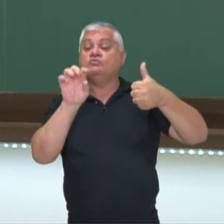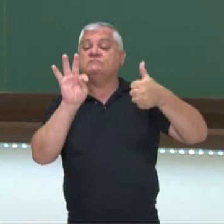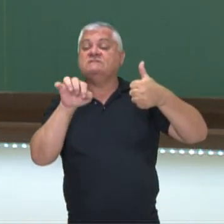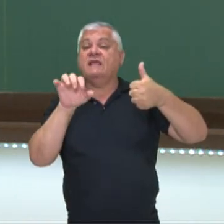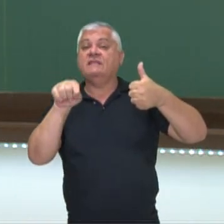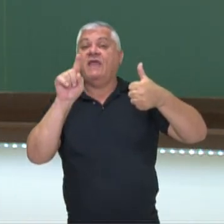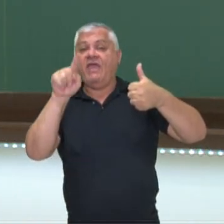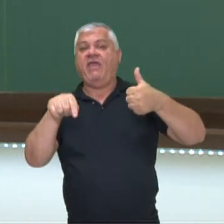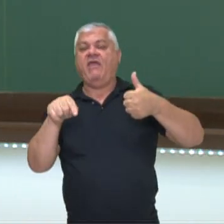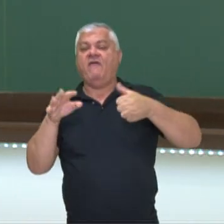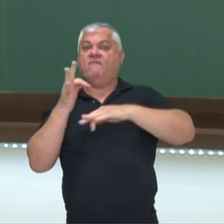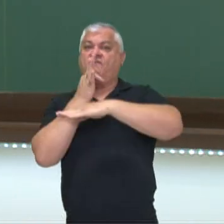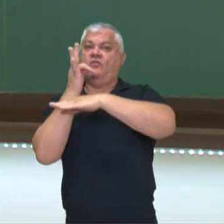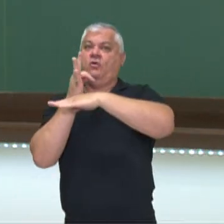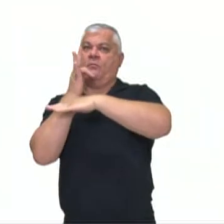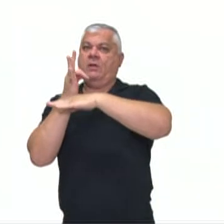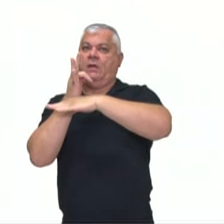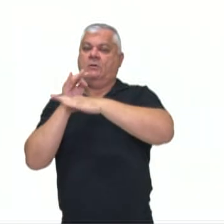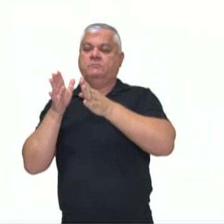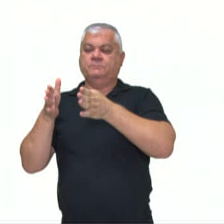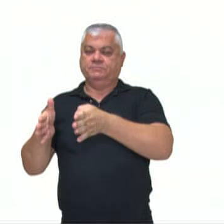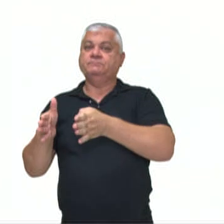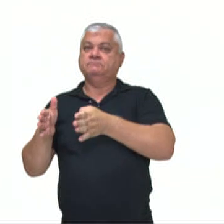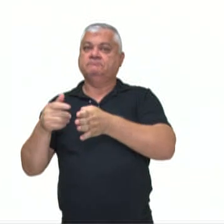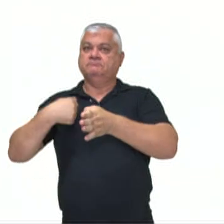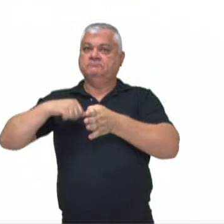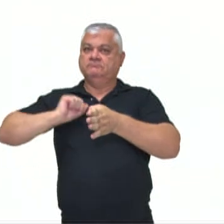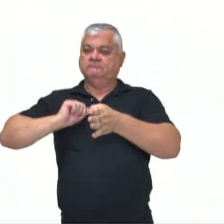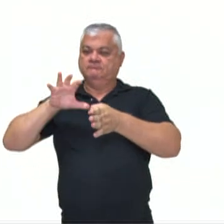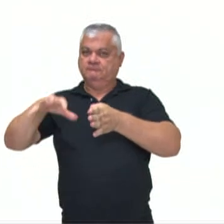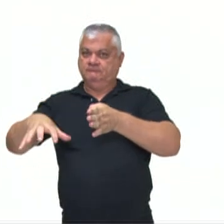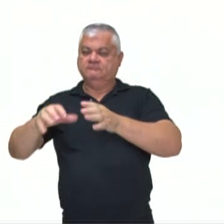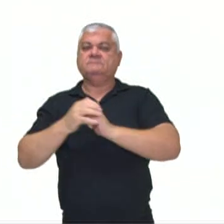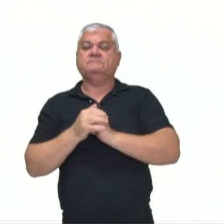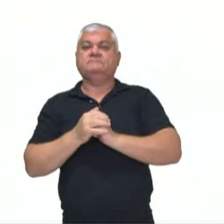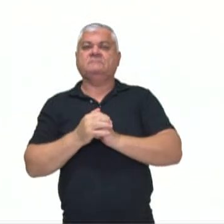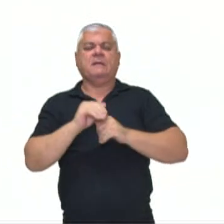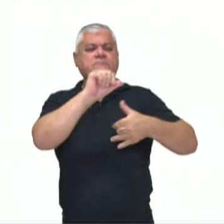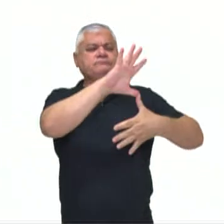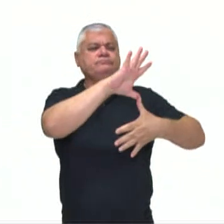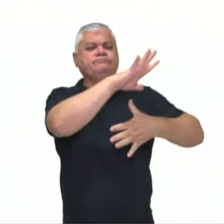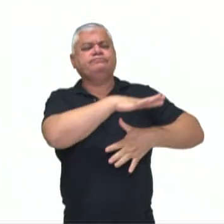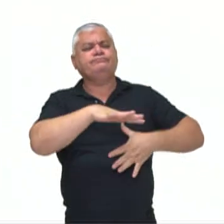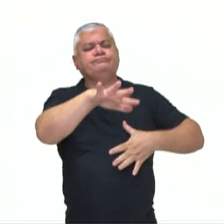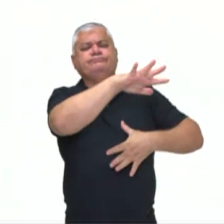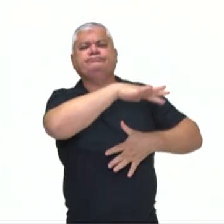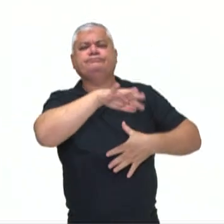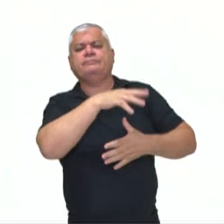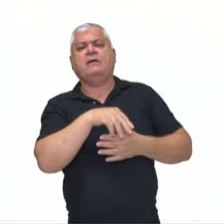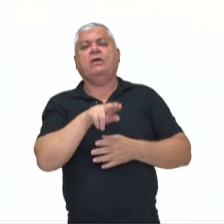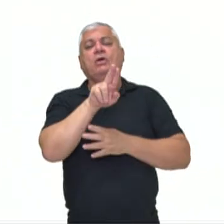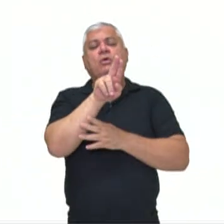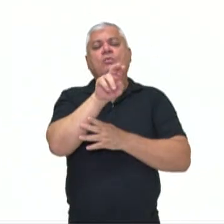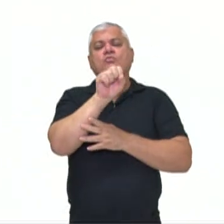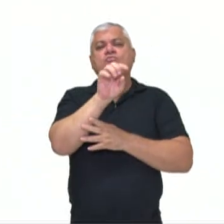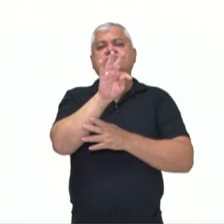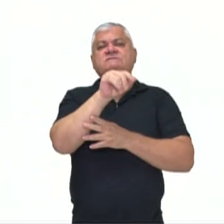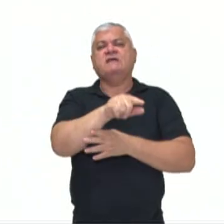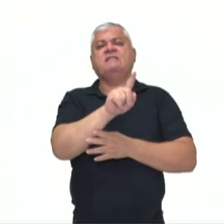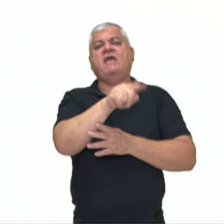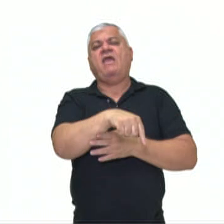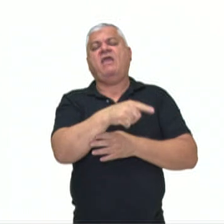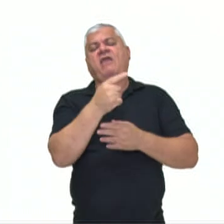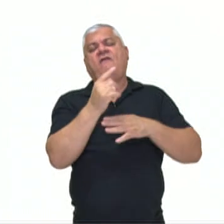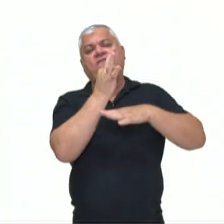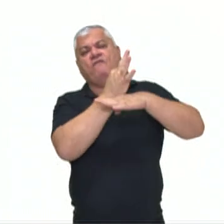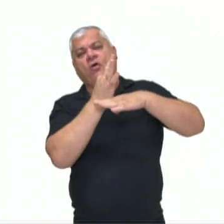é formal, alternativa B. Já na Hispanoamérica, o pronome ustedes, ele vai ser